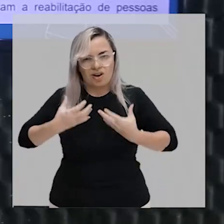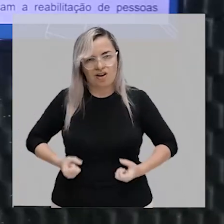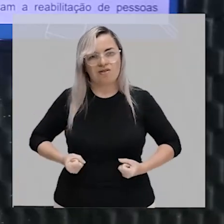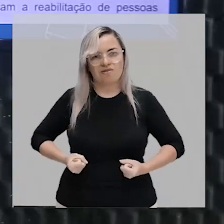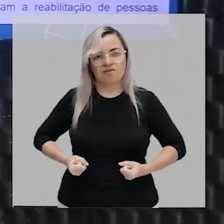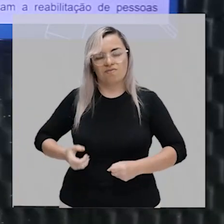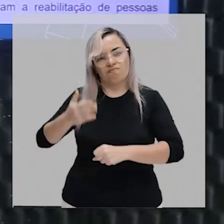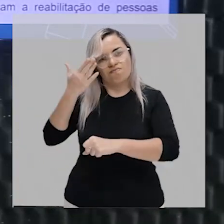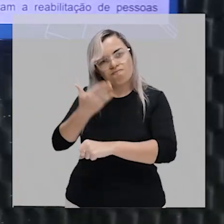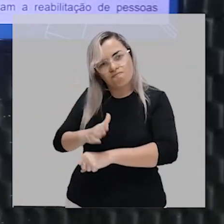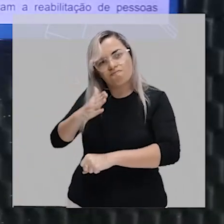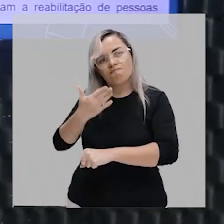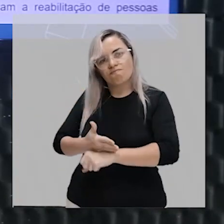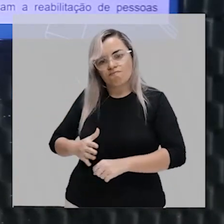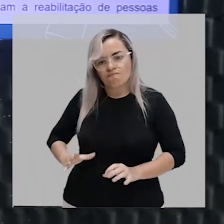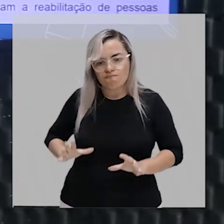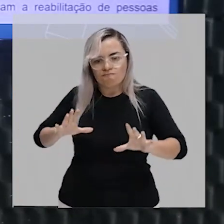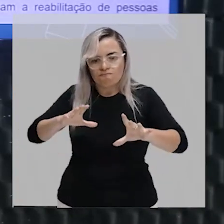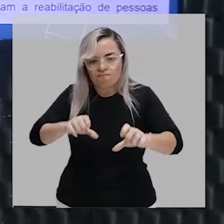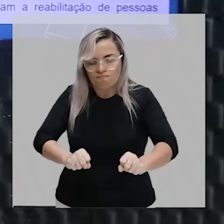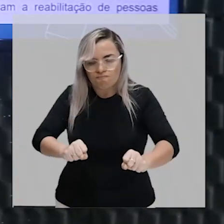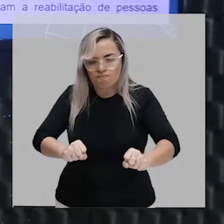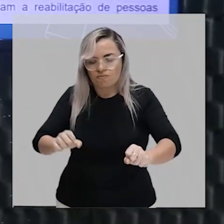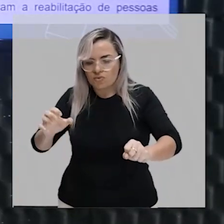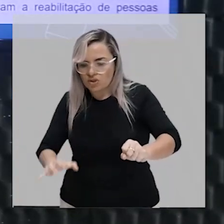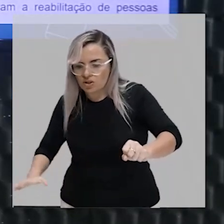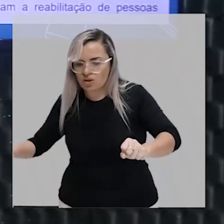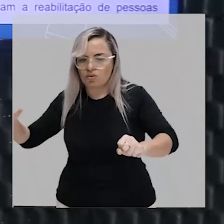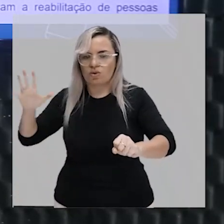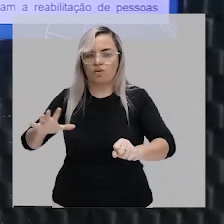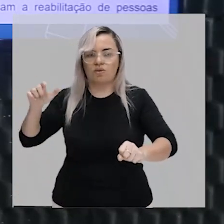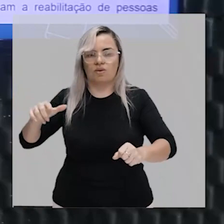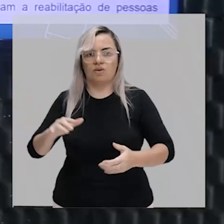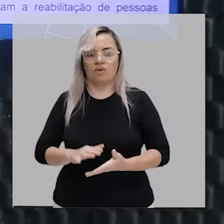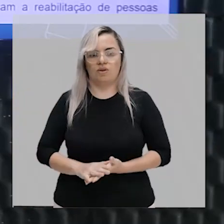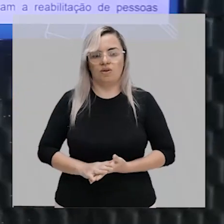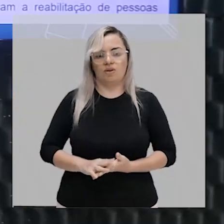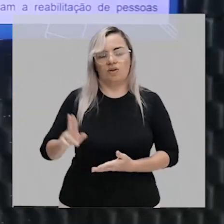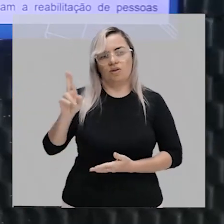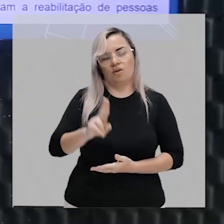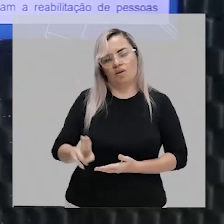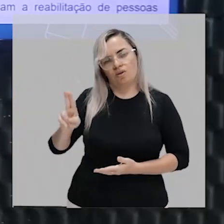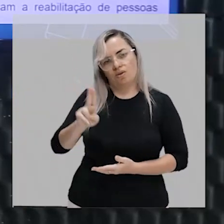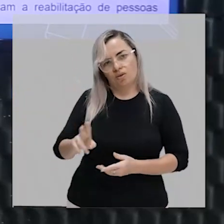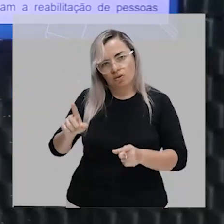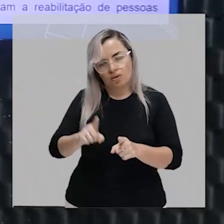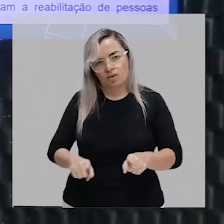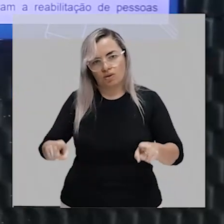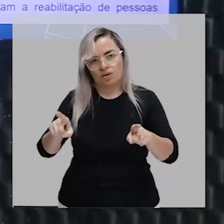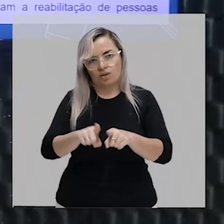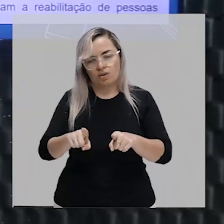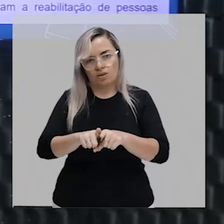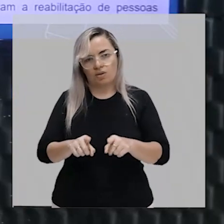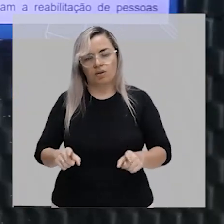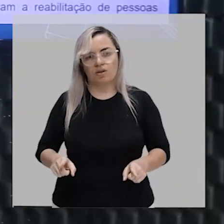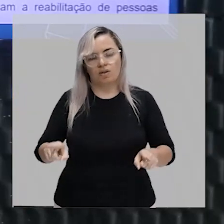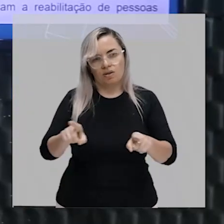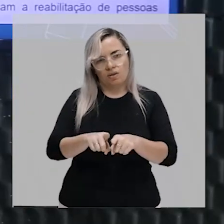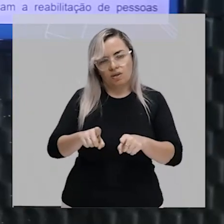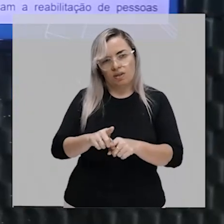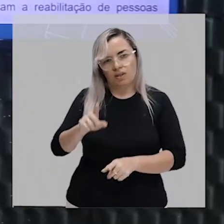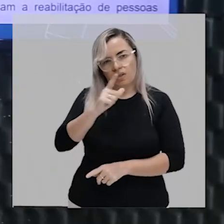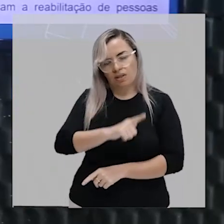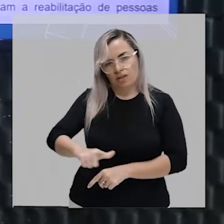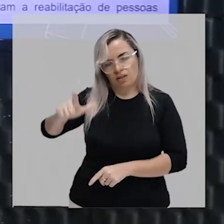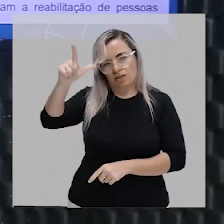europeus. Então, a eugenia é uma prática que se utilizou também na chamada Alemanha nazista.